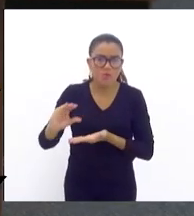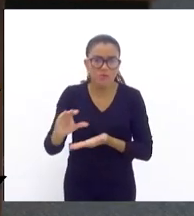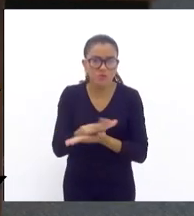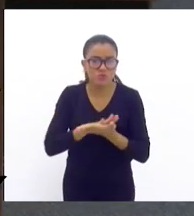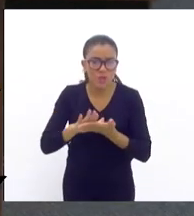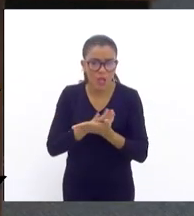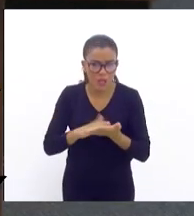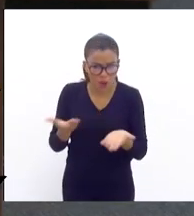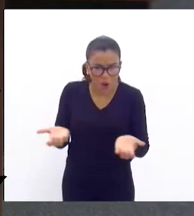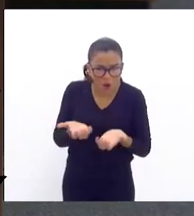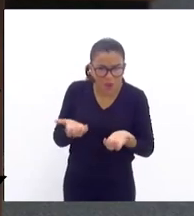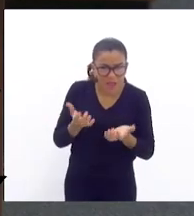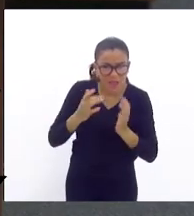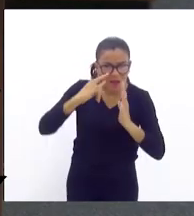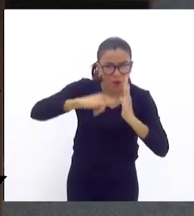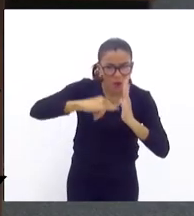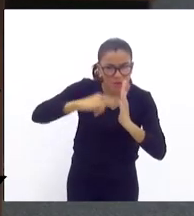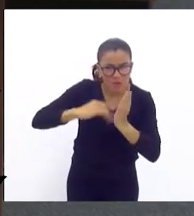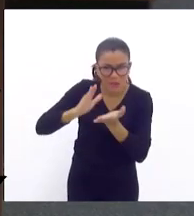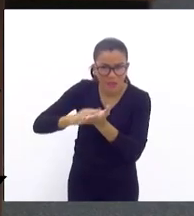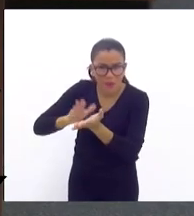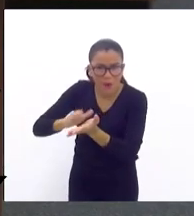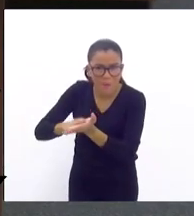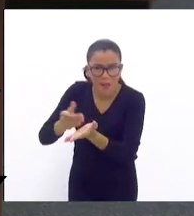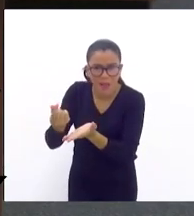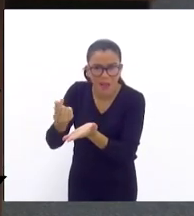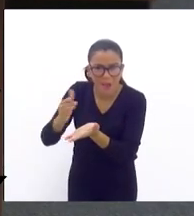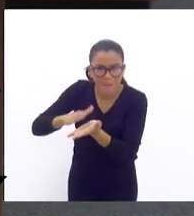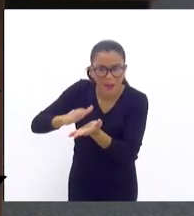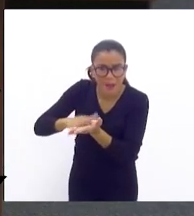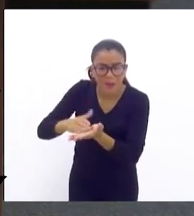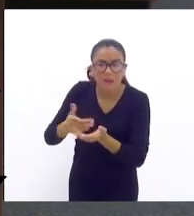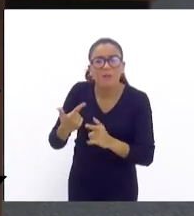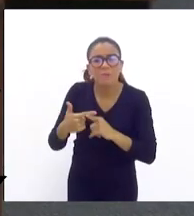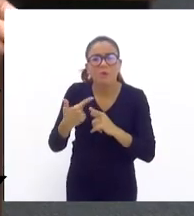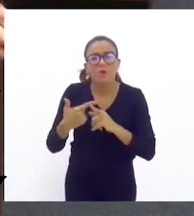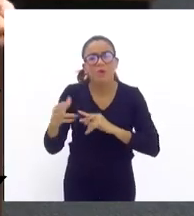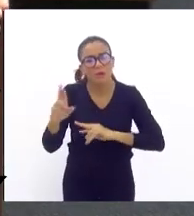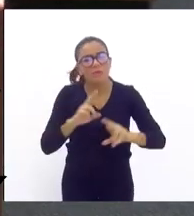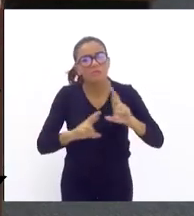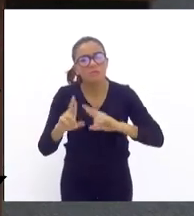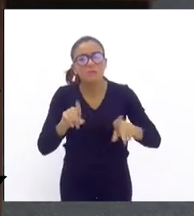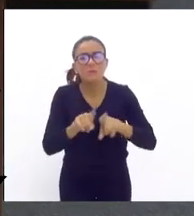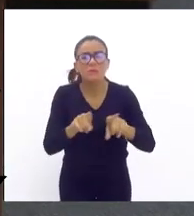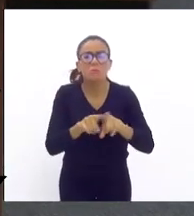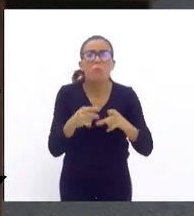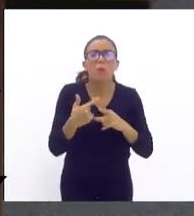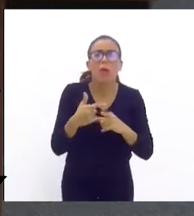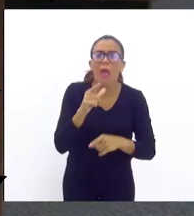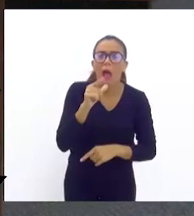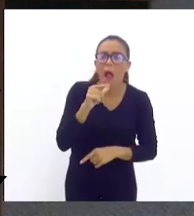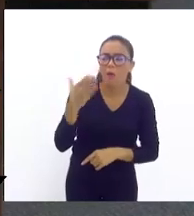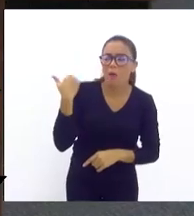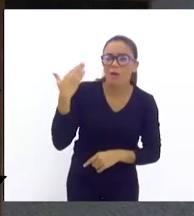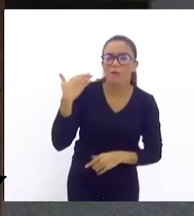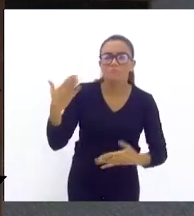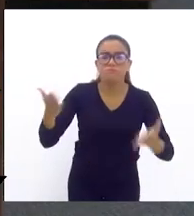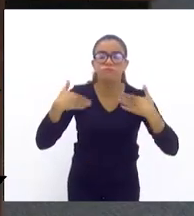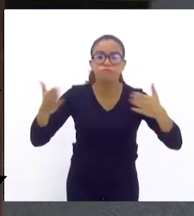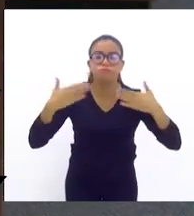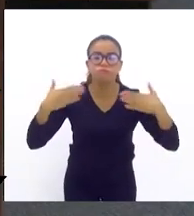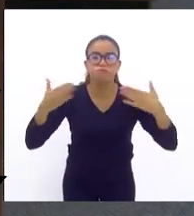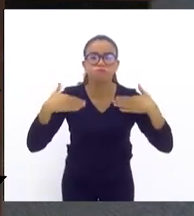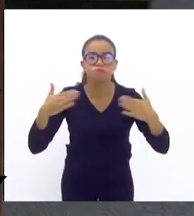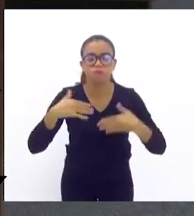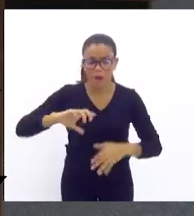E também tem que responder por que a água não chegou. nesse verão passado agora, que foi